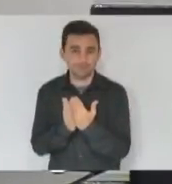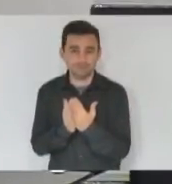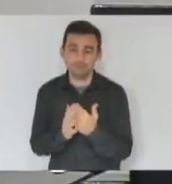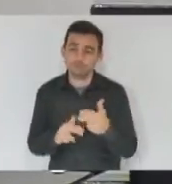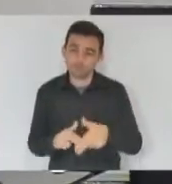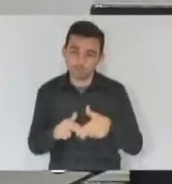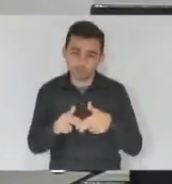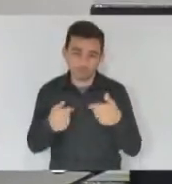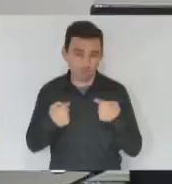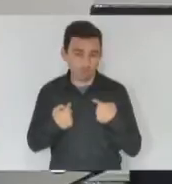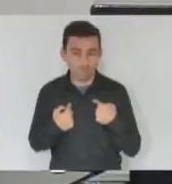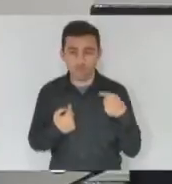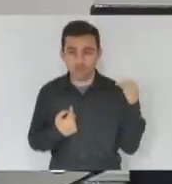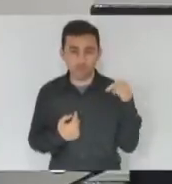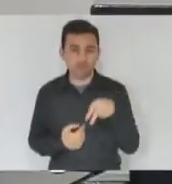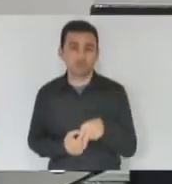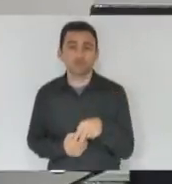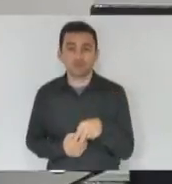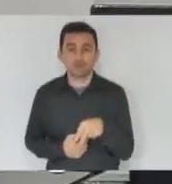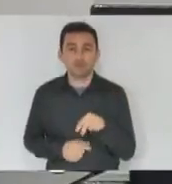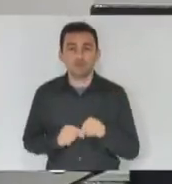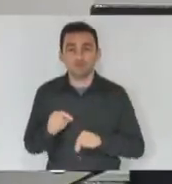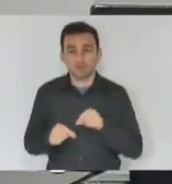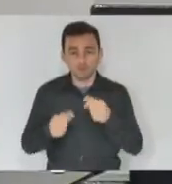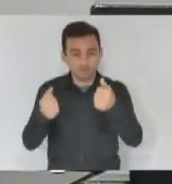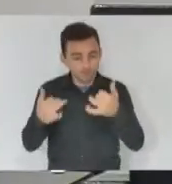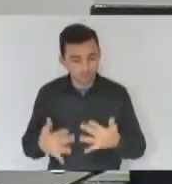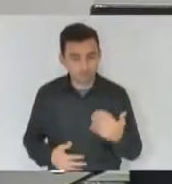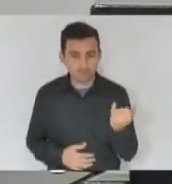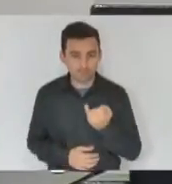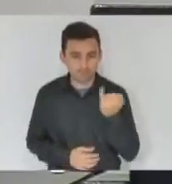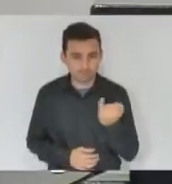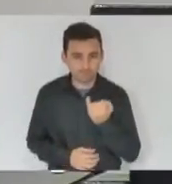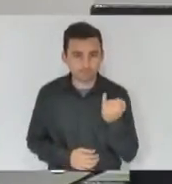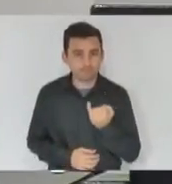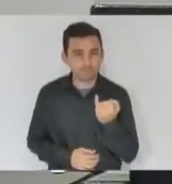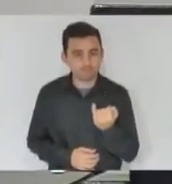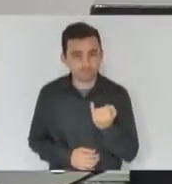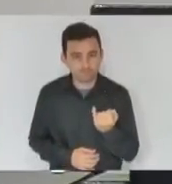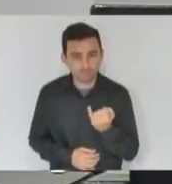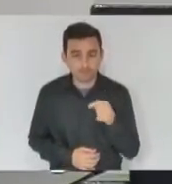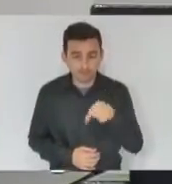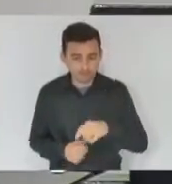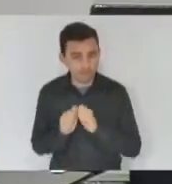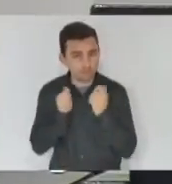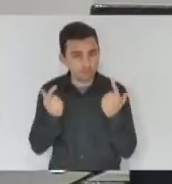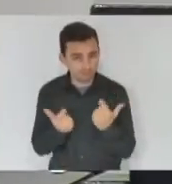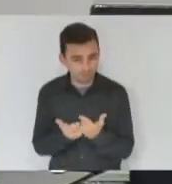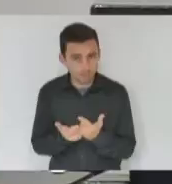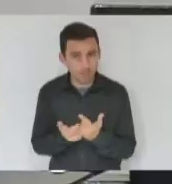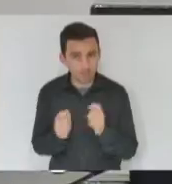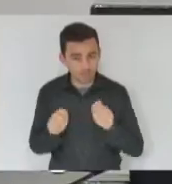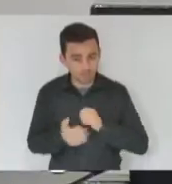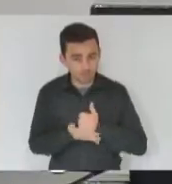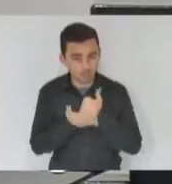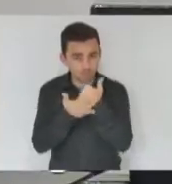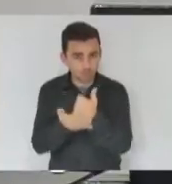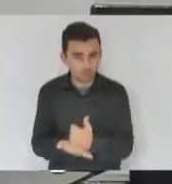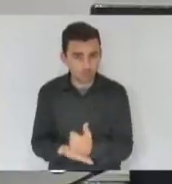dizer da importância e que esta casa tem no sentido de contribuir para que